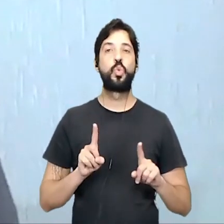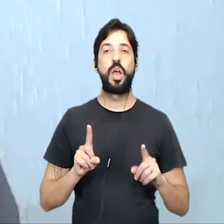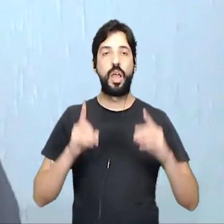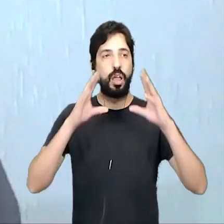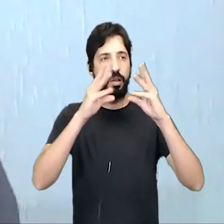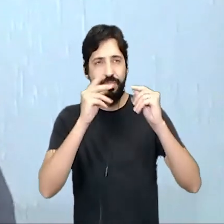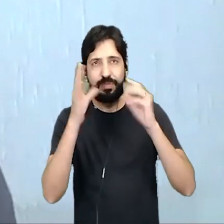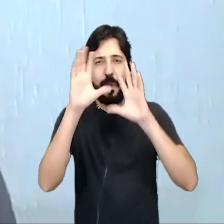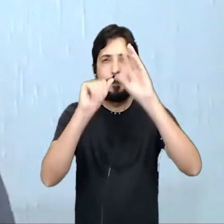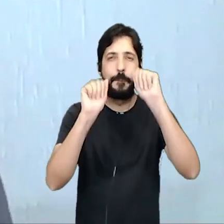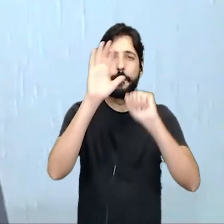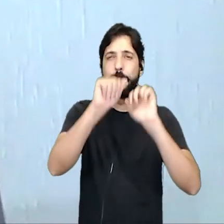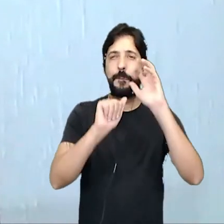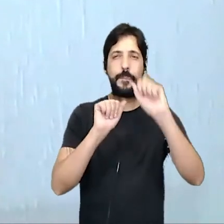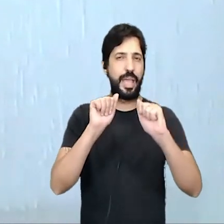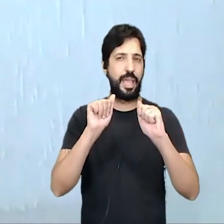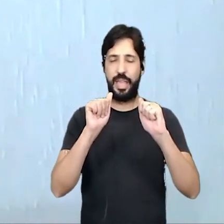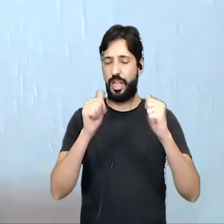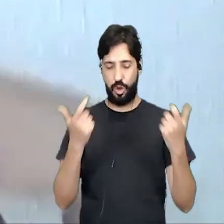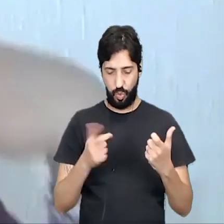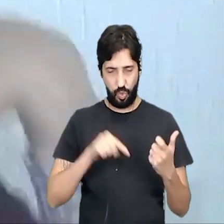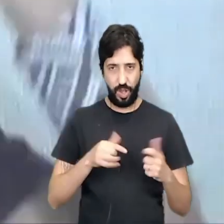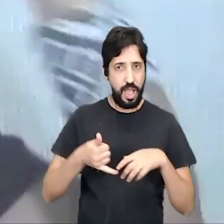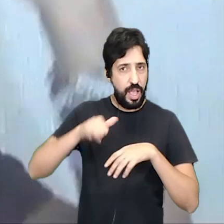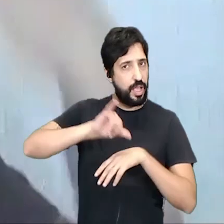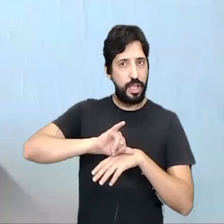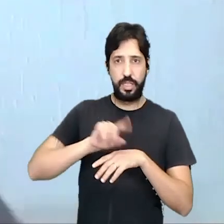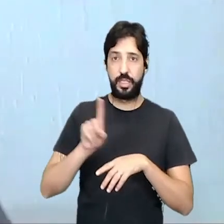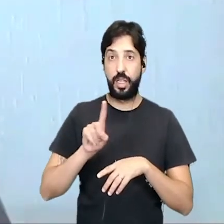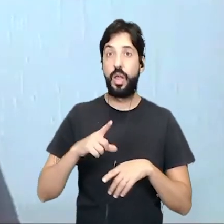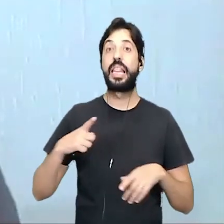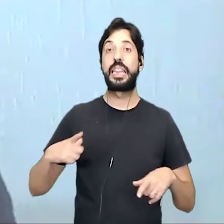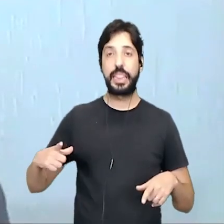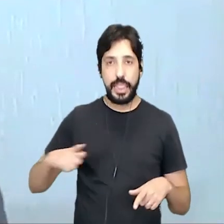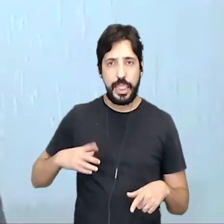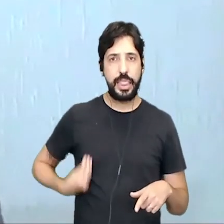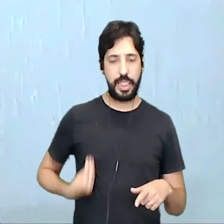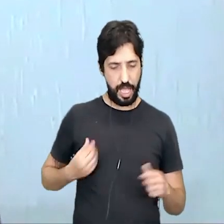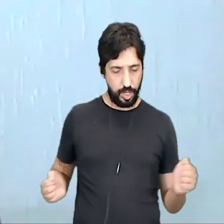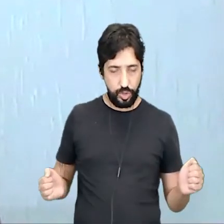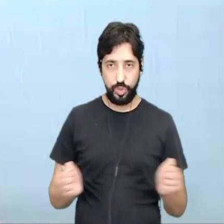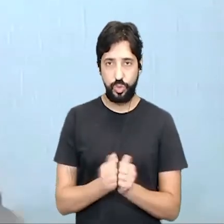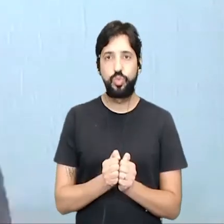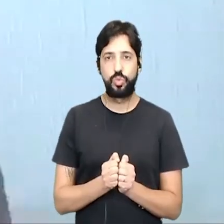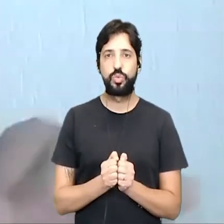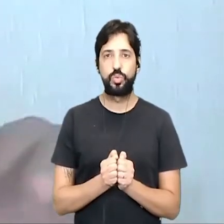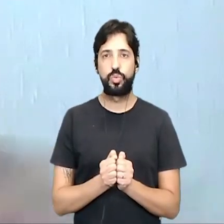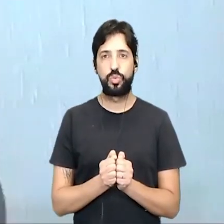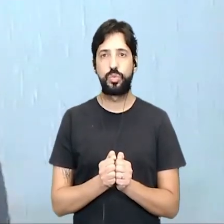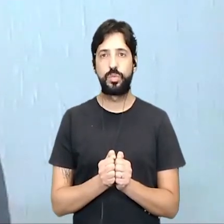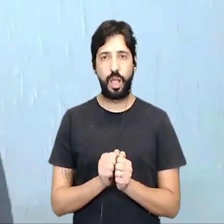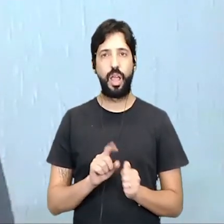hálito. Ele não é alguma coisa que tem densidade, que está acima desse lugar que nós habitamos, mas ele está